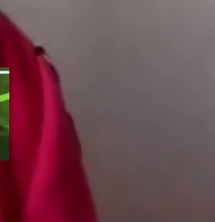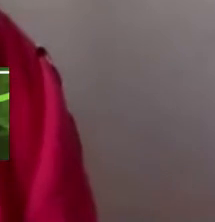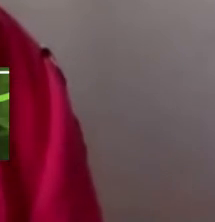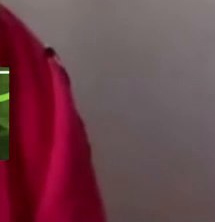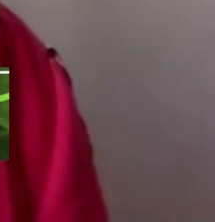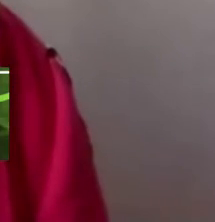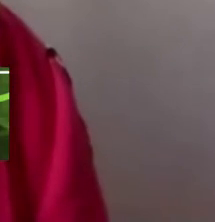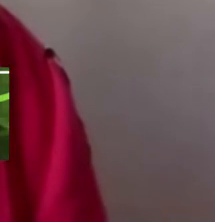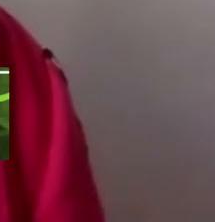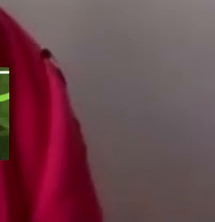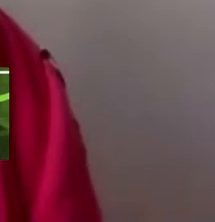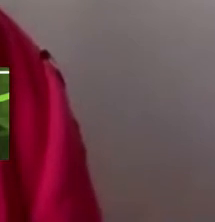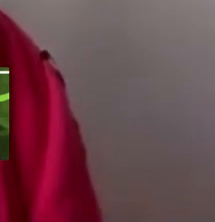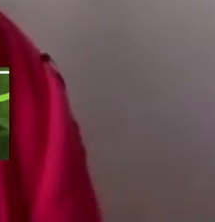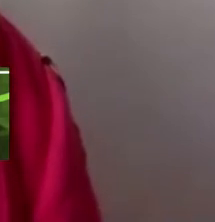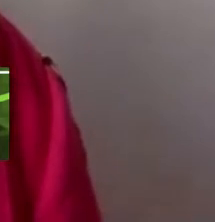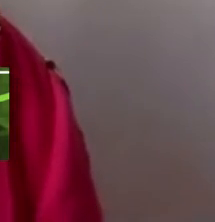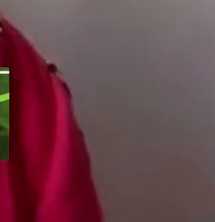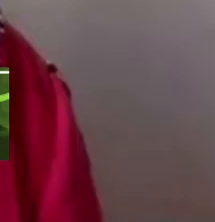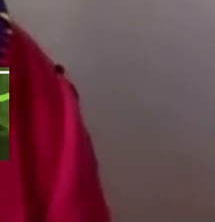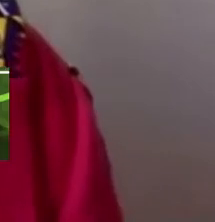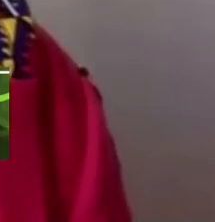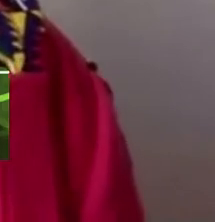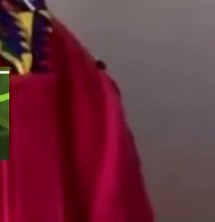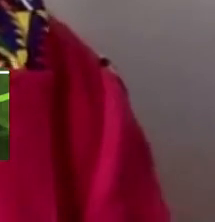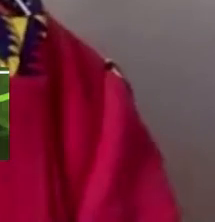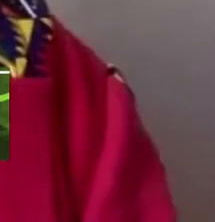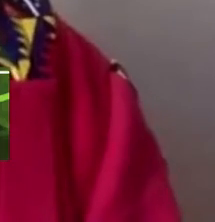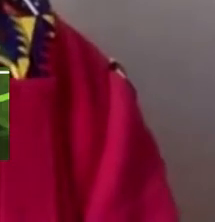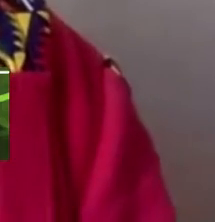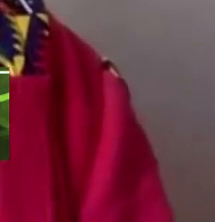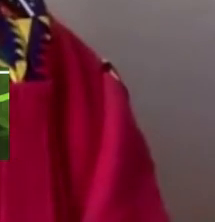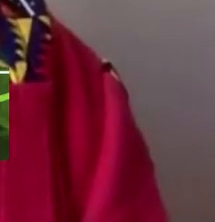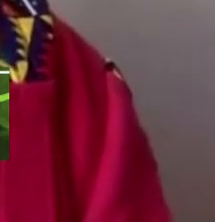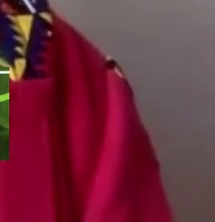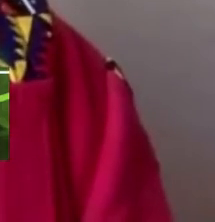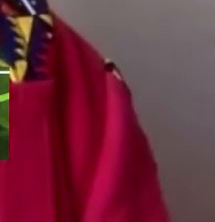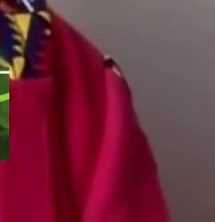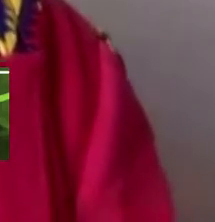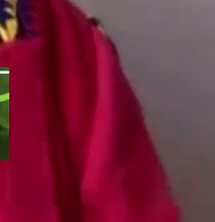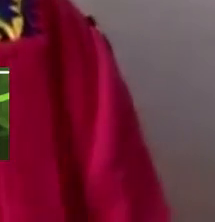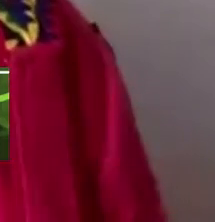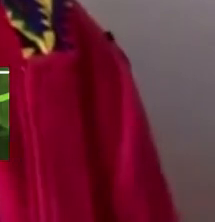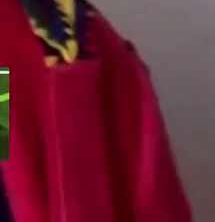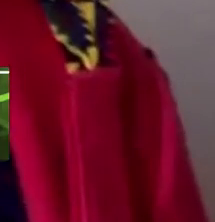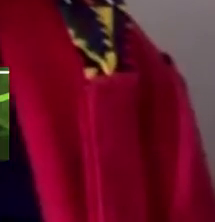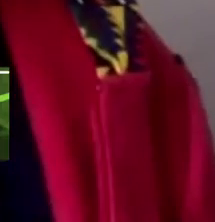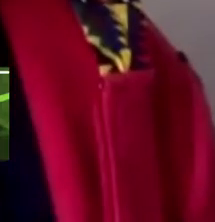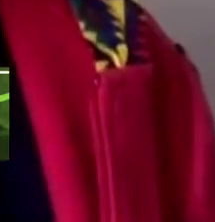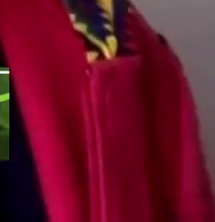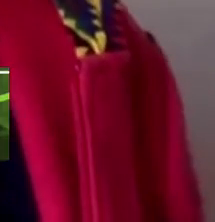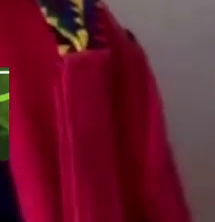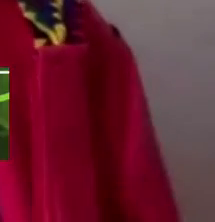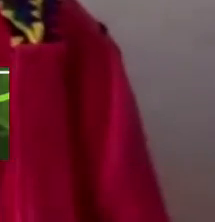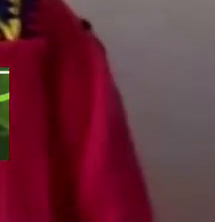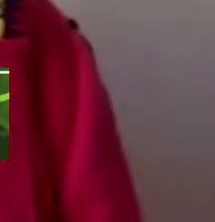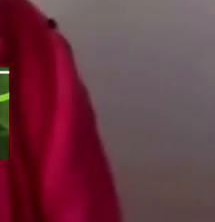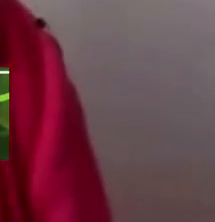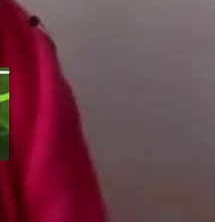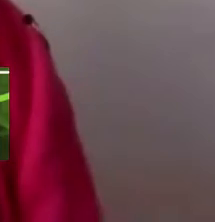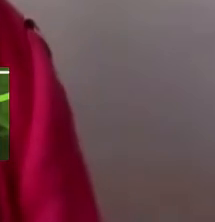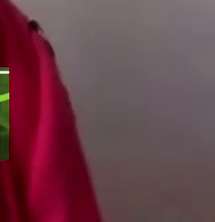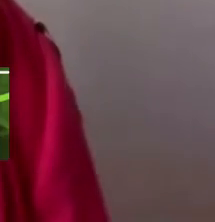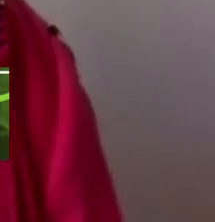memórias de luta porque quando você fala da possibilidade de alteração das próprias leis constituídas e do